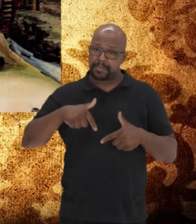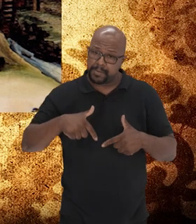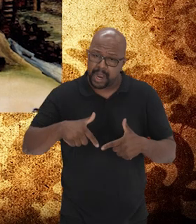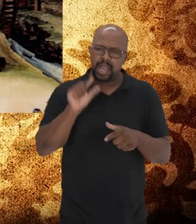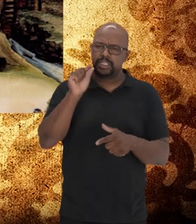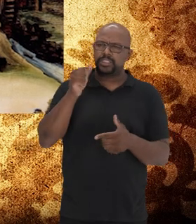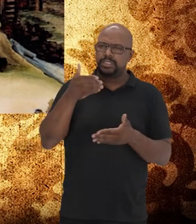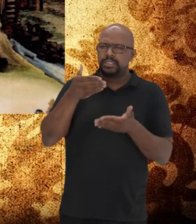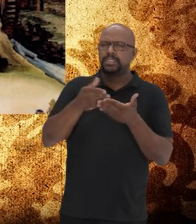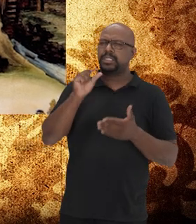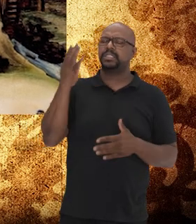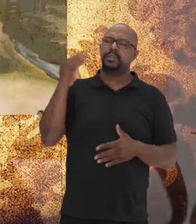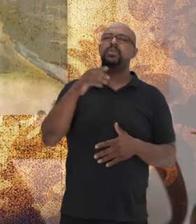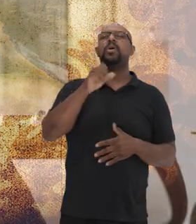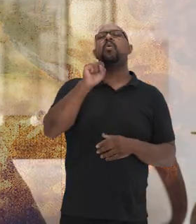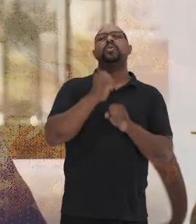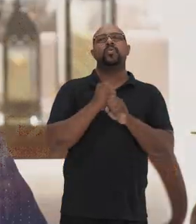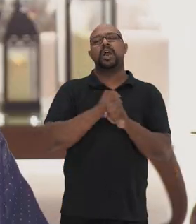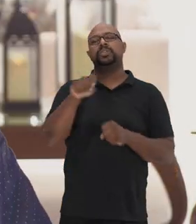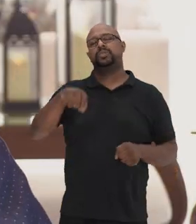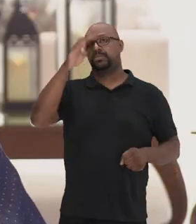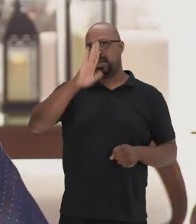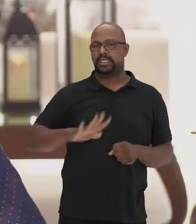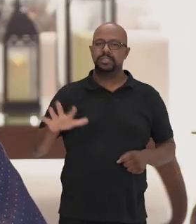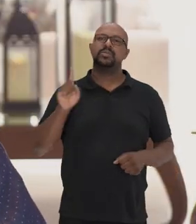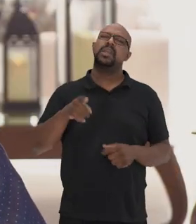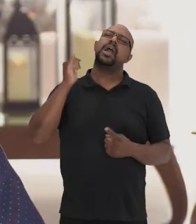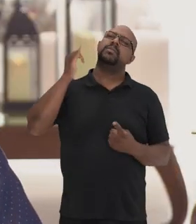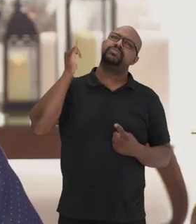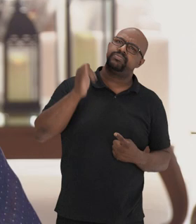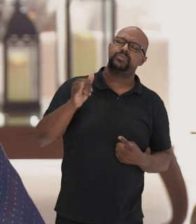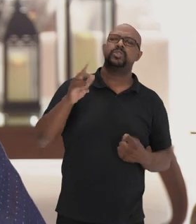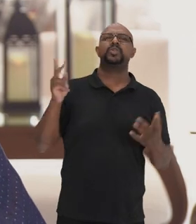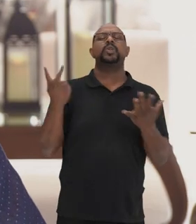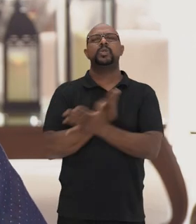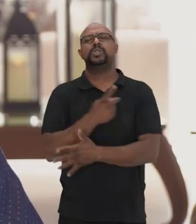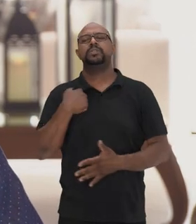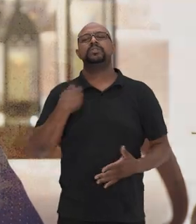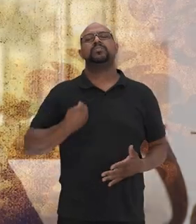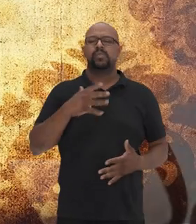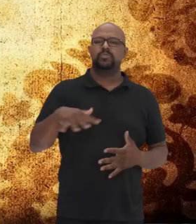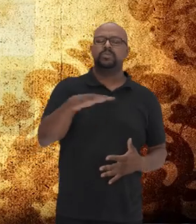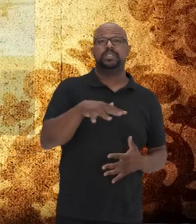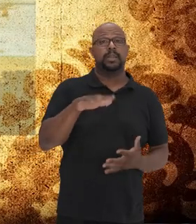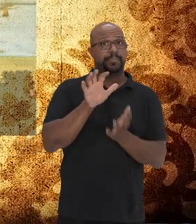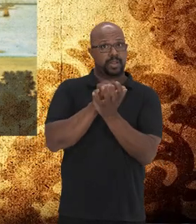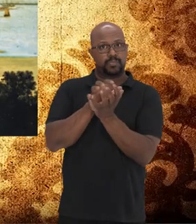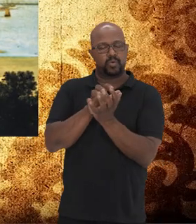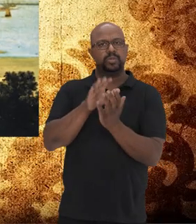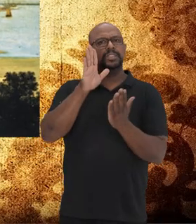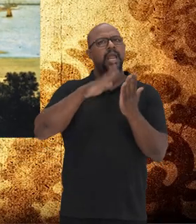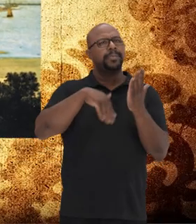recentemente praticados durante oito anos no Brasil que é um relato do governo de Nassau em Pernambuco e